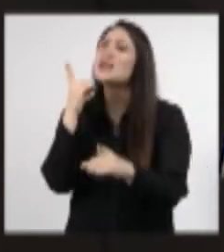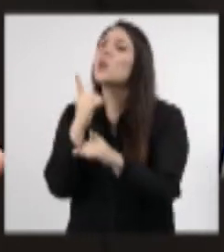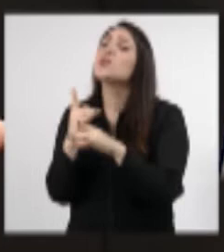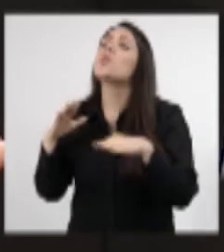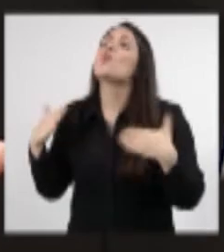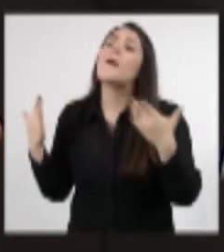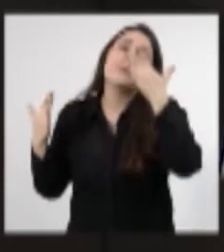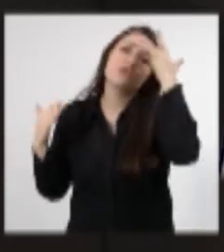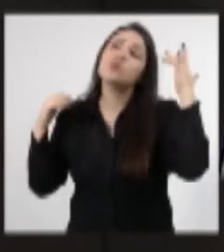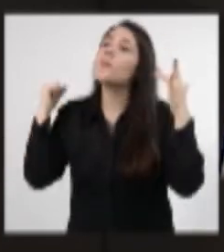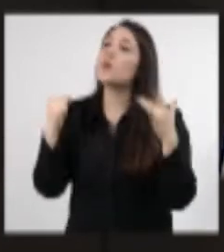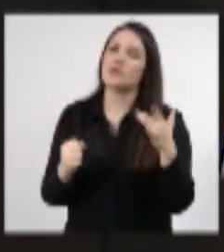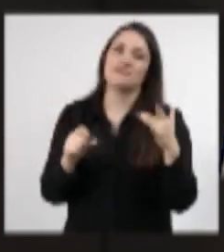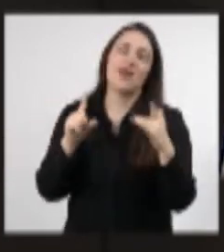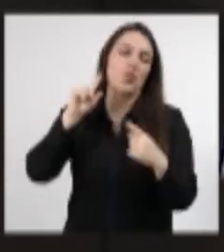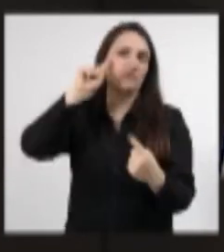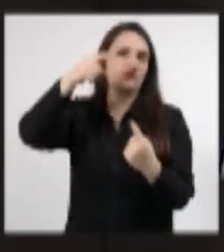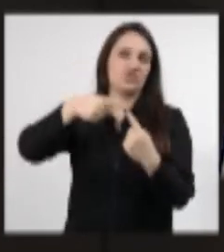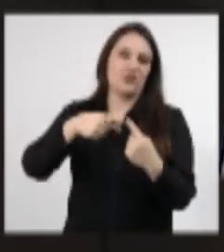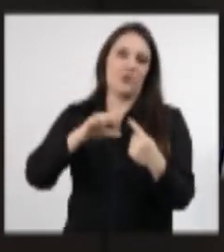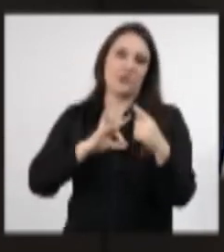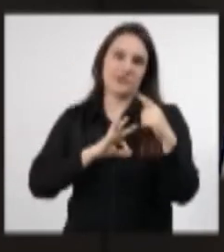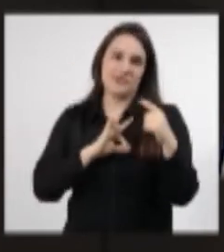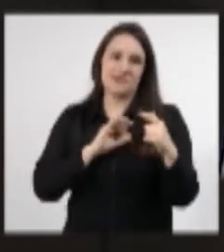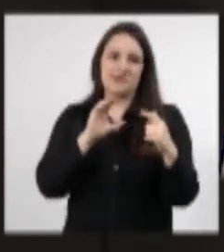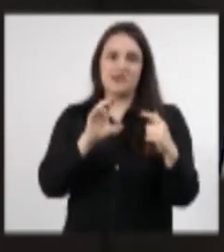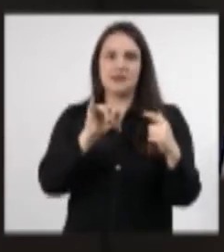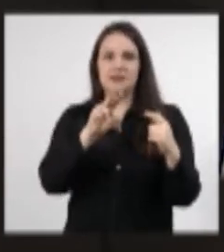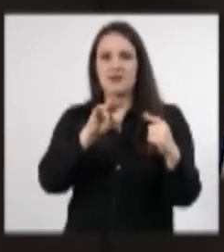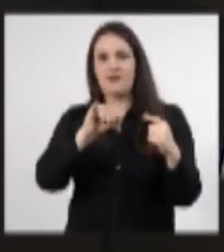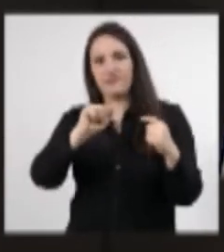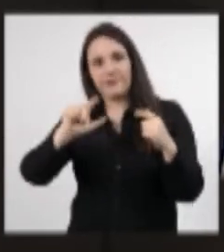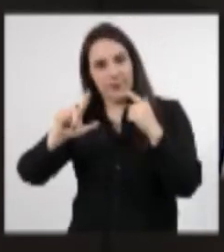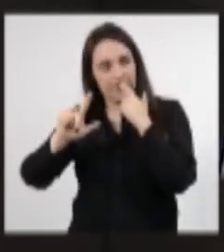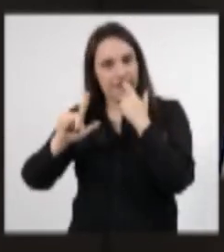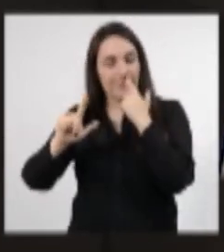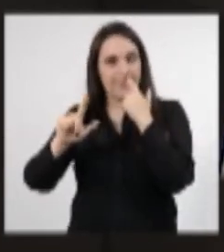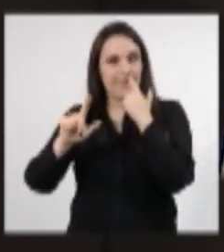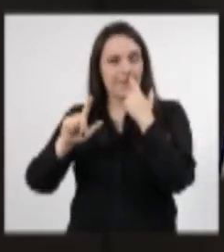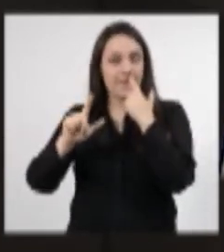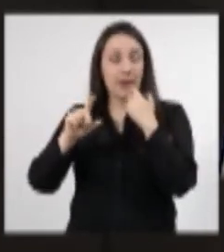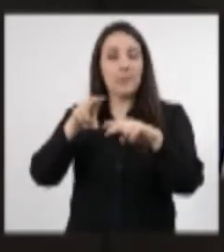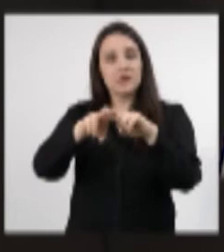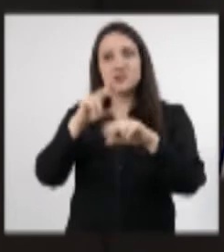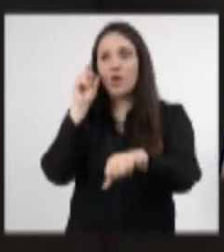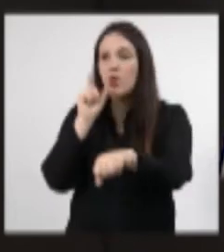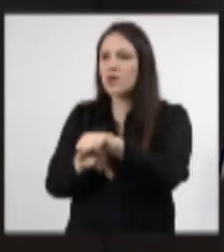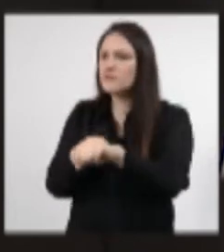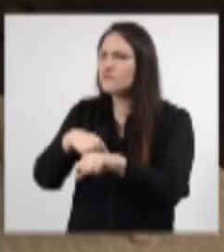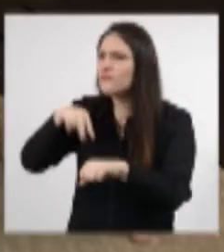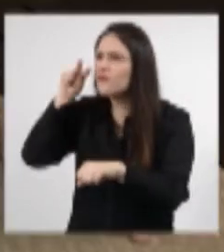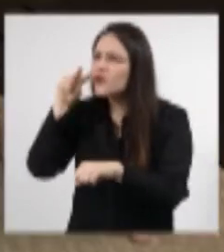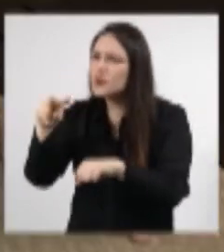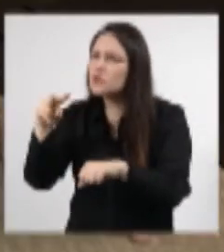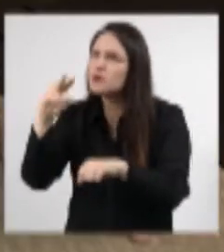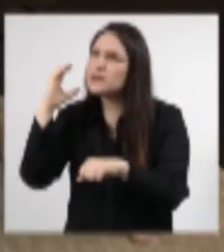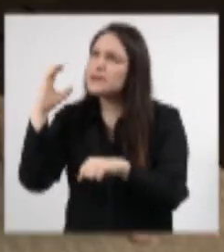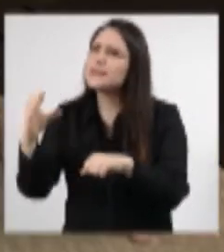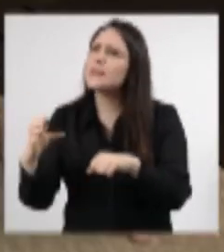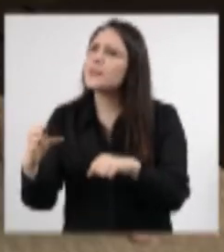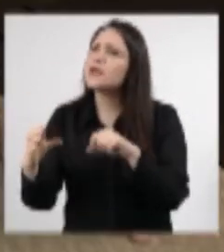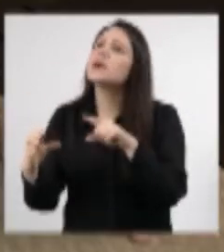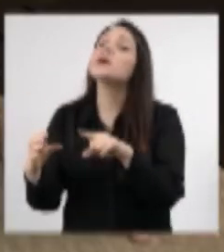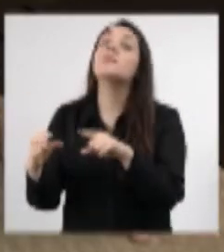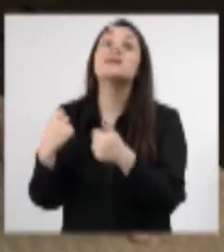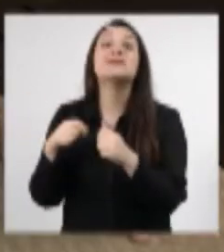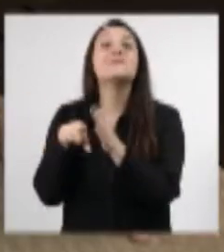essa elucidação é a atividade fim da Polícia Civil, que atua na área repressiva, ou seja, a partir do momento que aconteceu determinado crime,